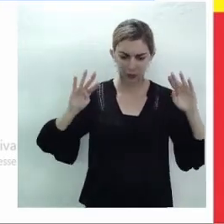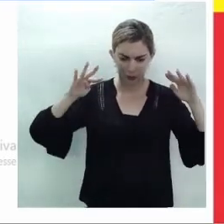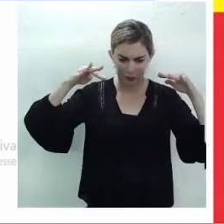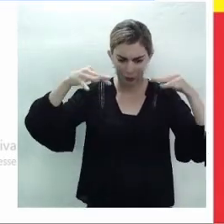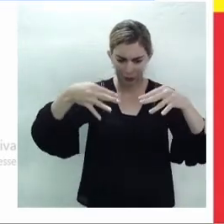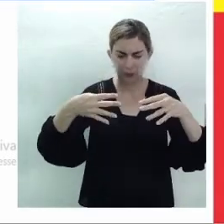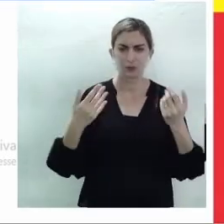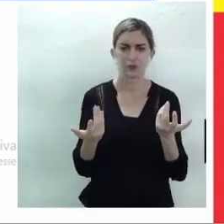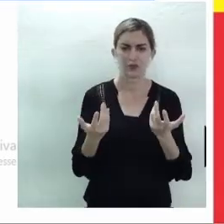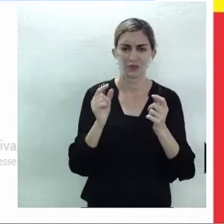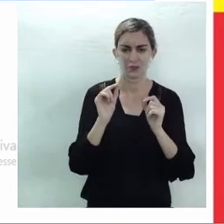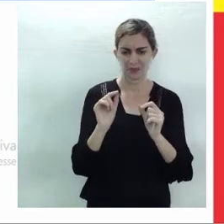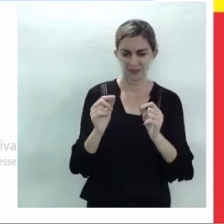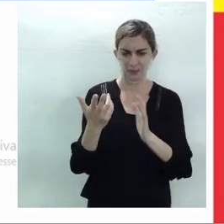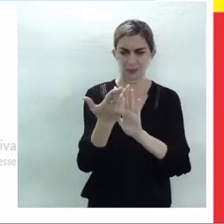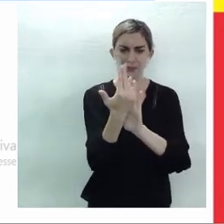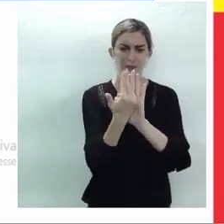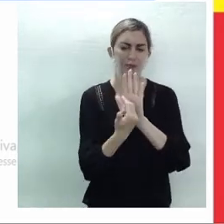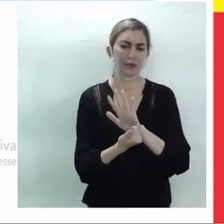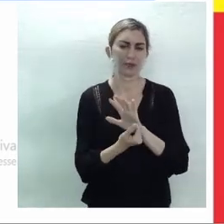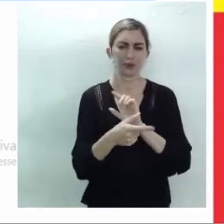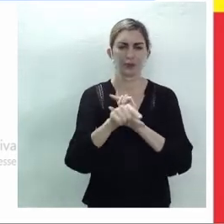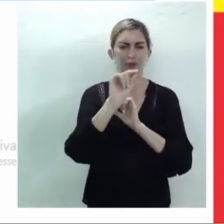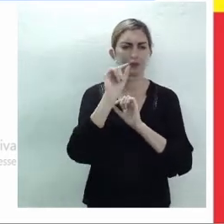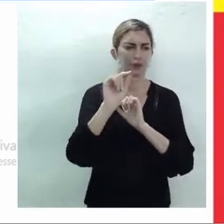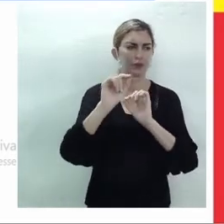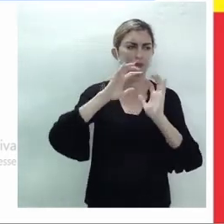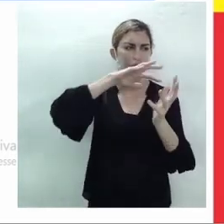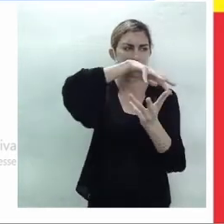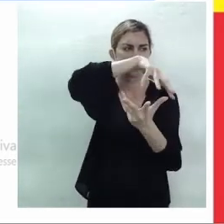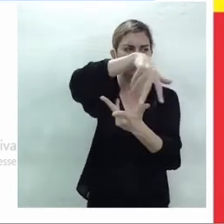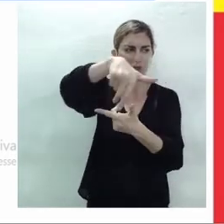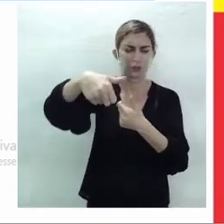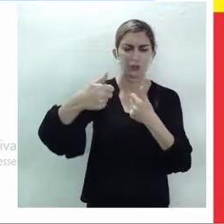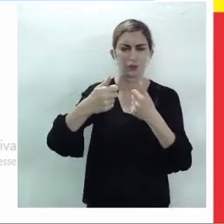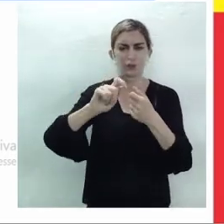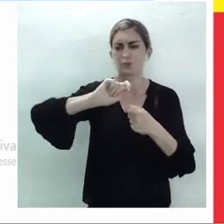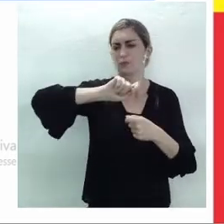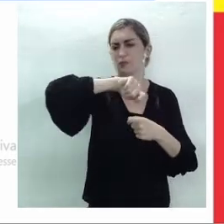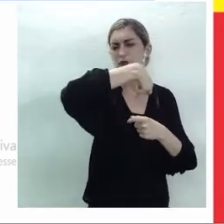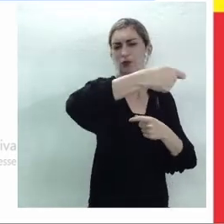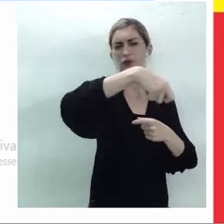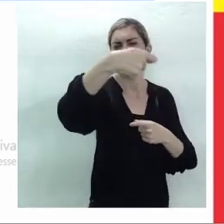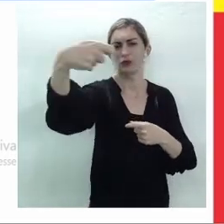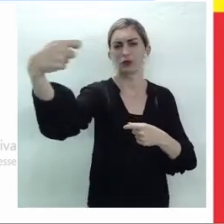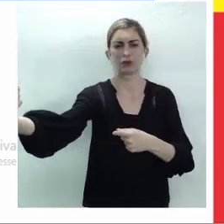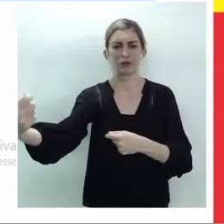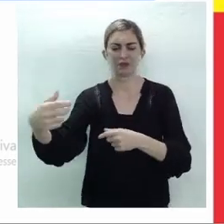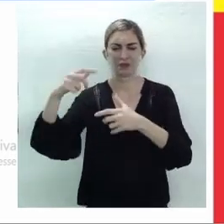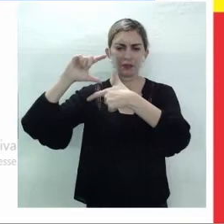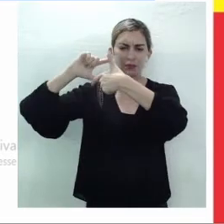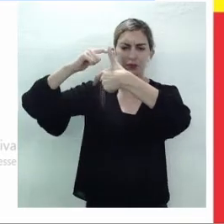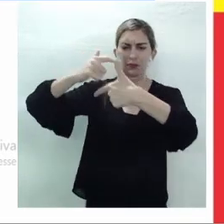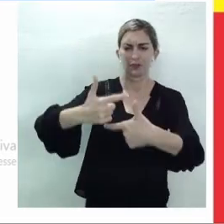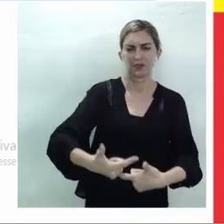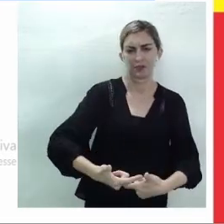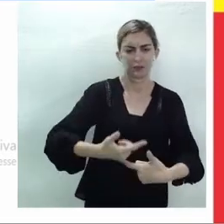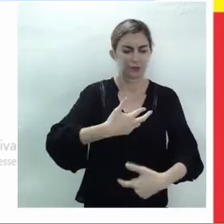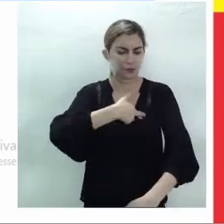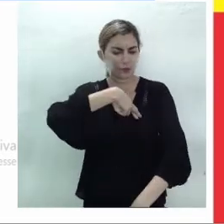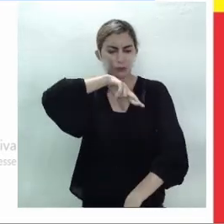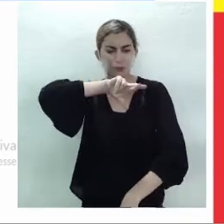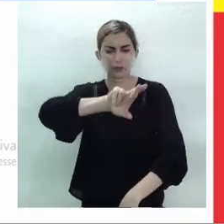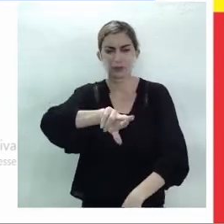olhar para este desenho, nós temos o quê? O mundo e os símbolos de diferentes tradições